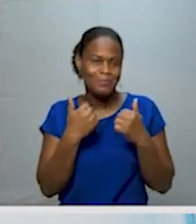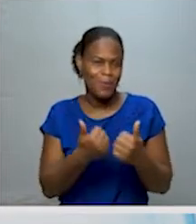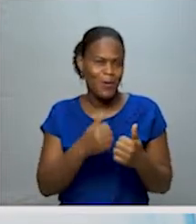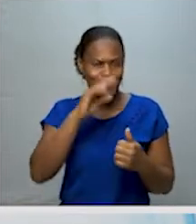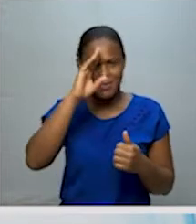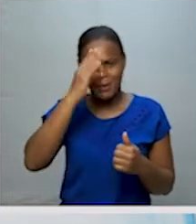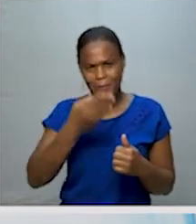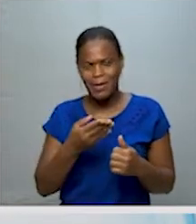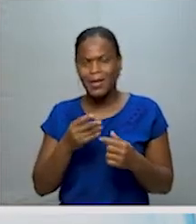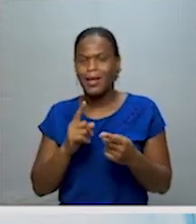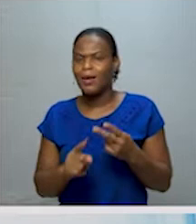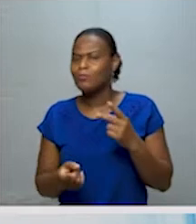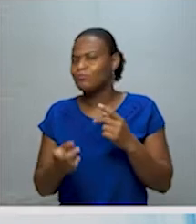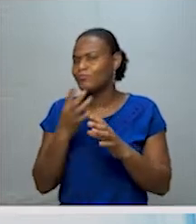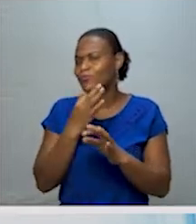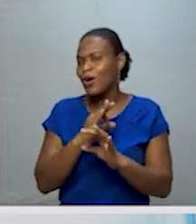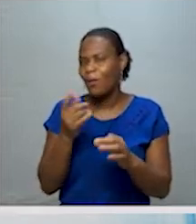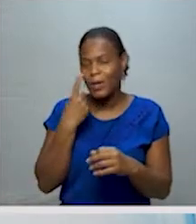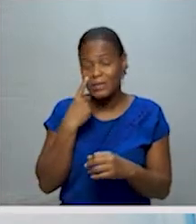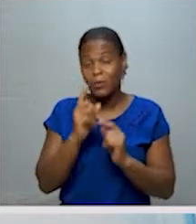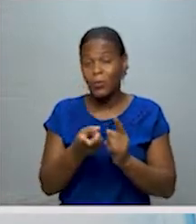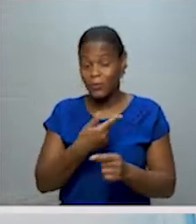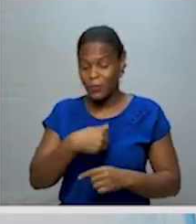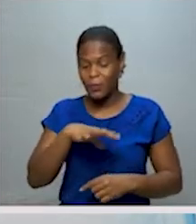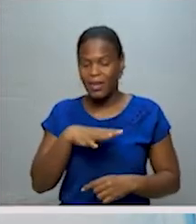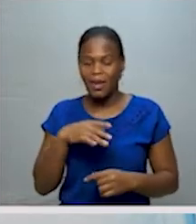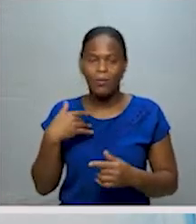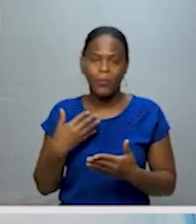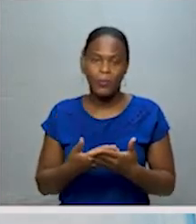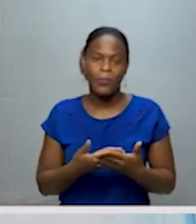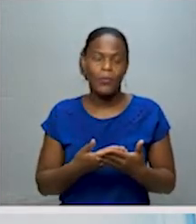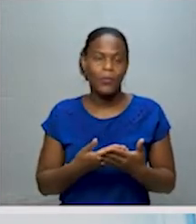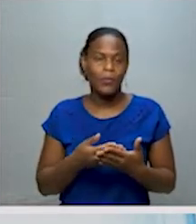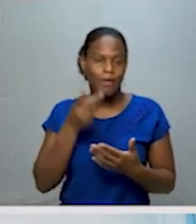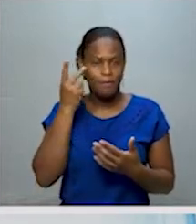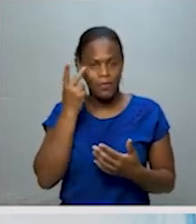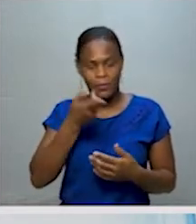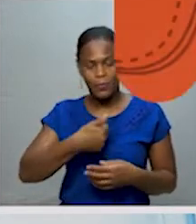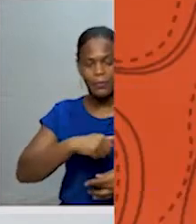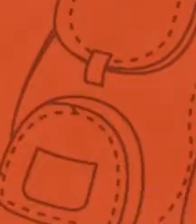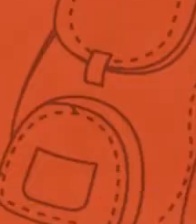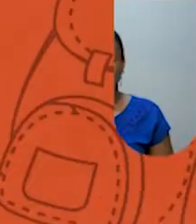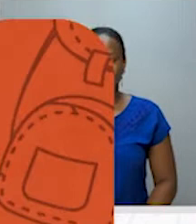bons saberes, nascem excelentes conhecimentos. É isso que nós pretendemos ao longo da nossa vida.